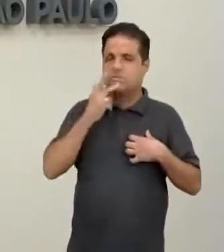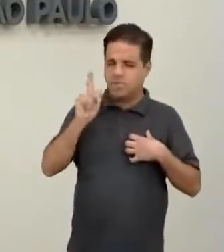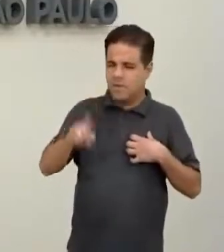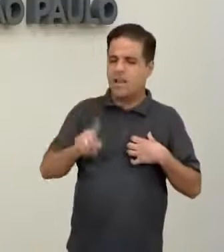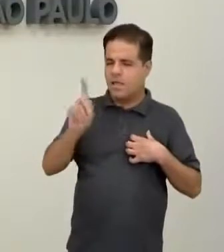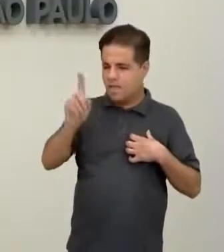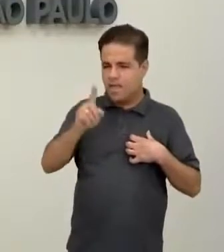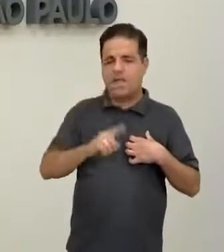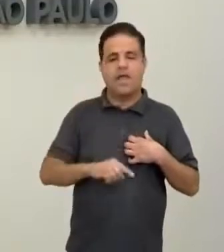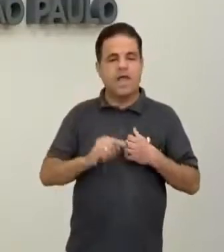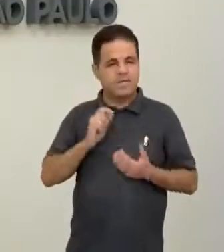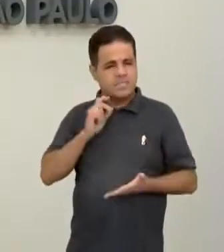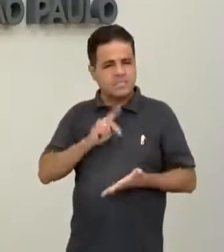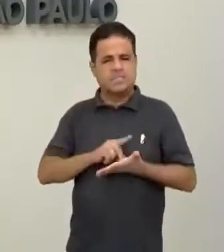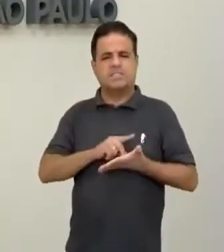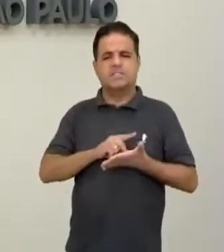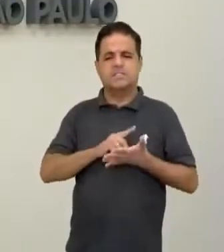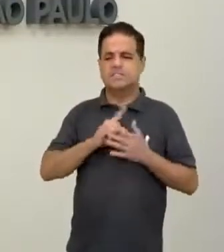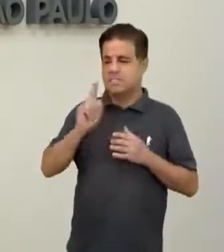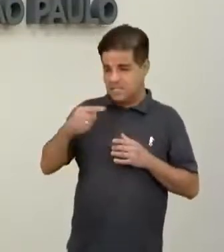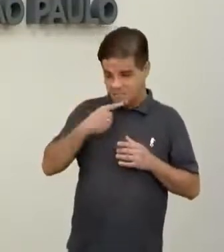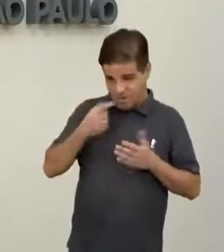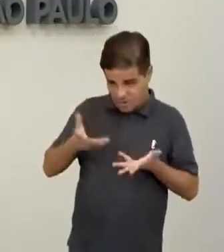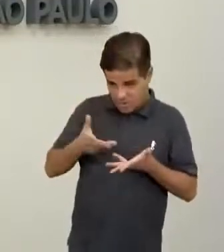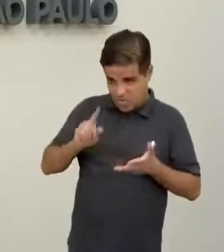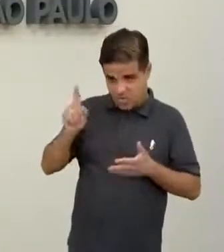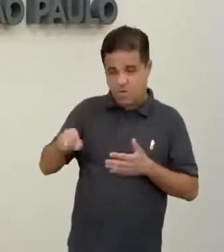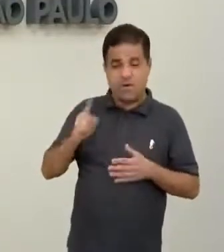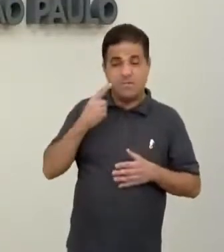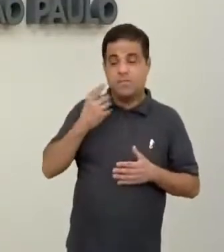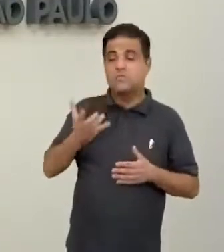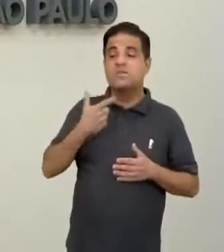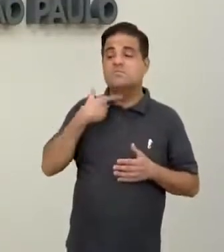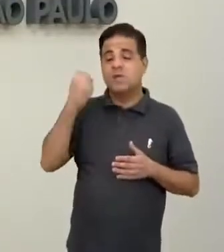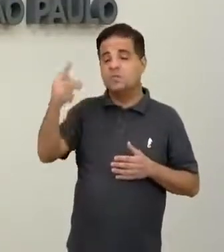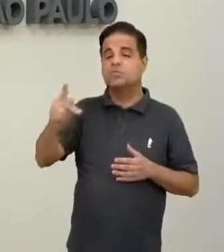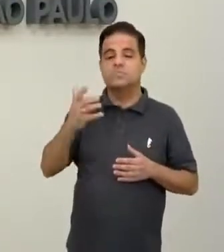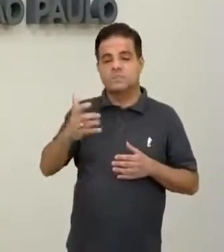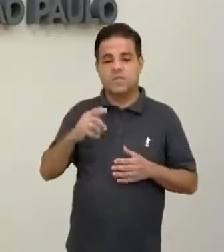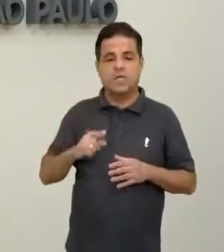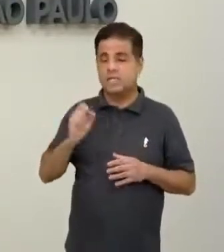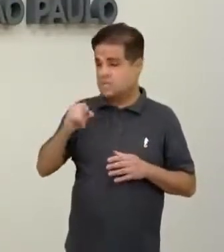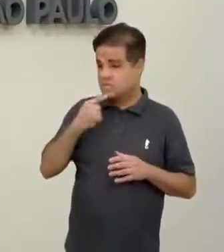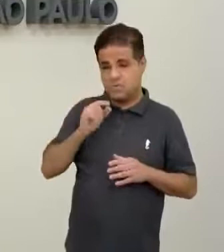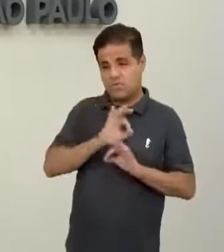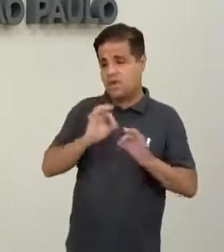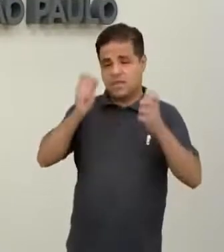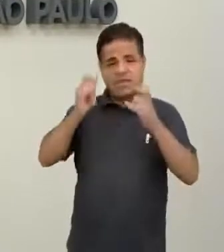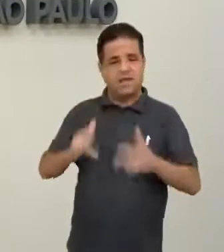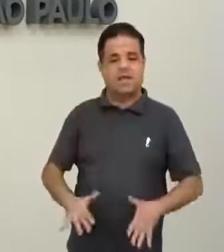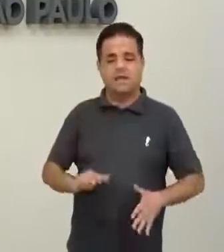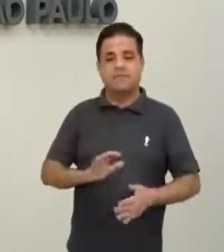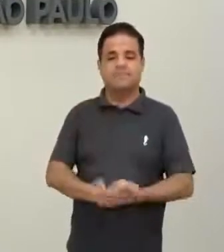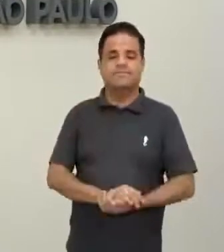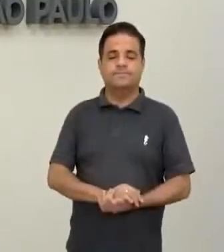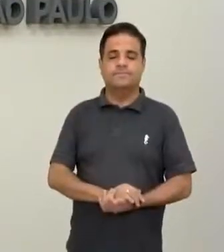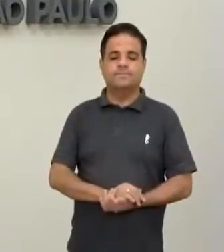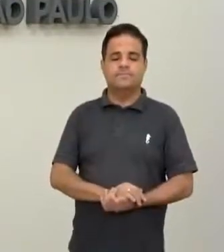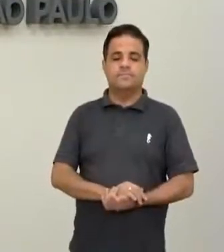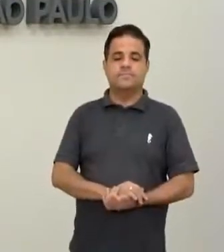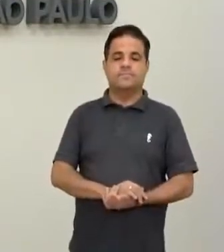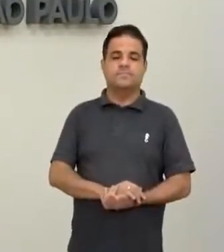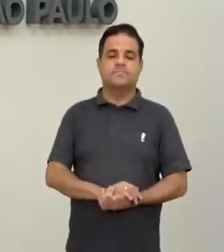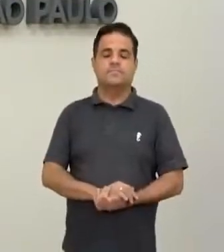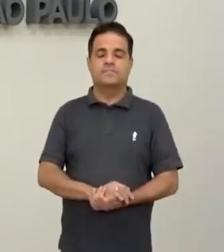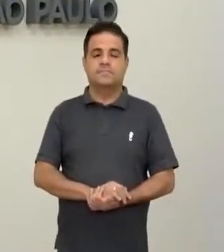letra. Aí você fala assim, você tá falando isso só porque te convém, né? Se não te conviesse, você não falaria. Muito bem. Aí lembraram das mães, eles sempre